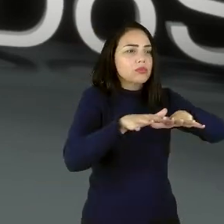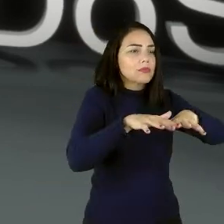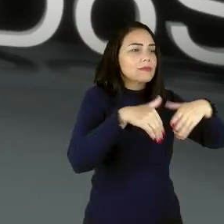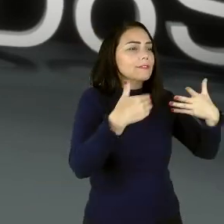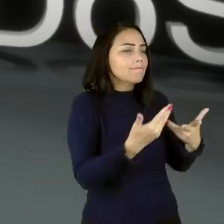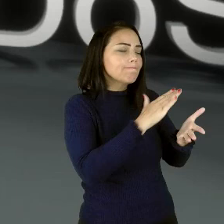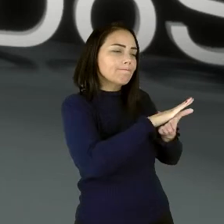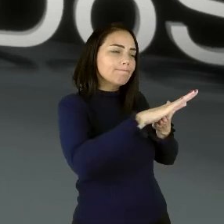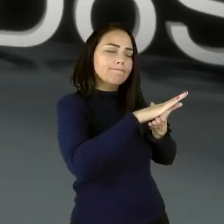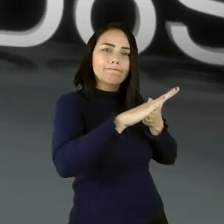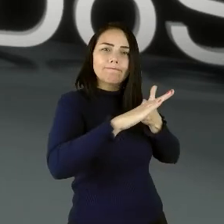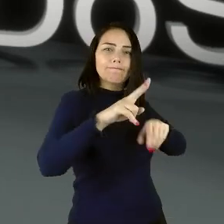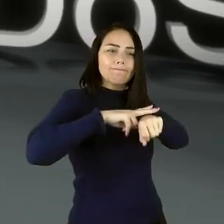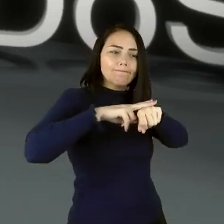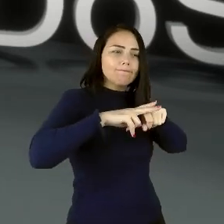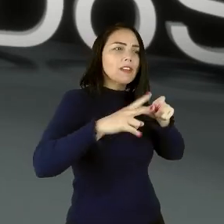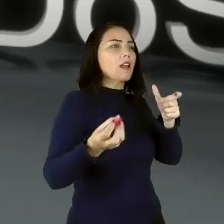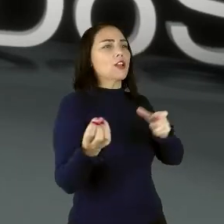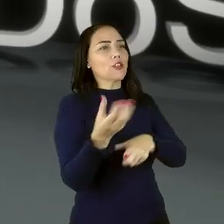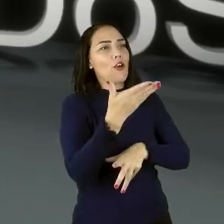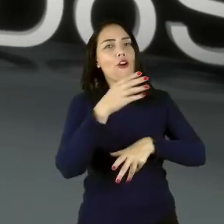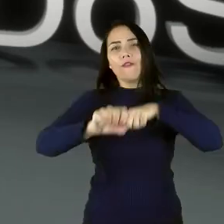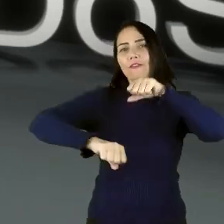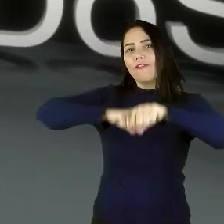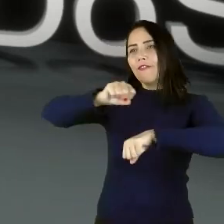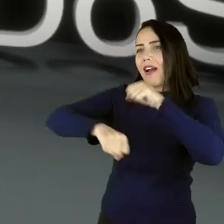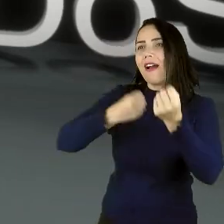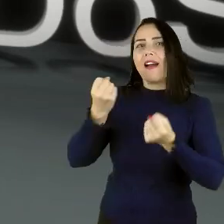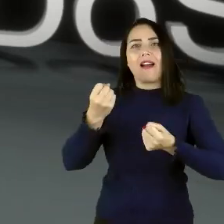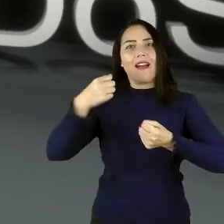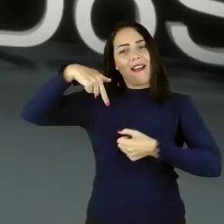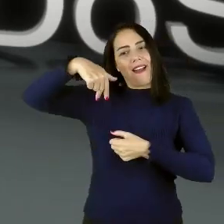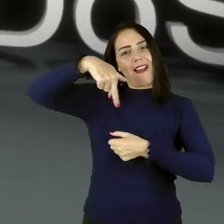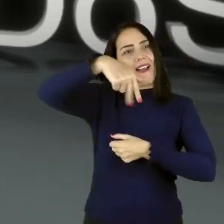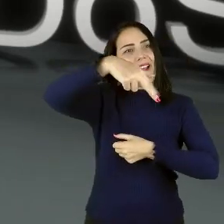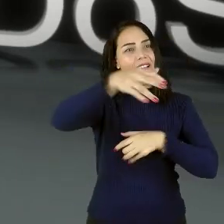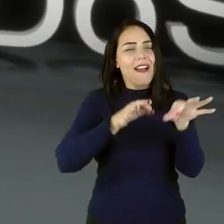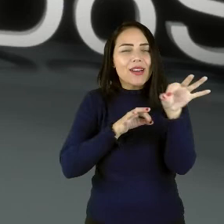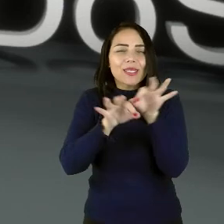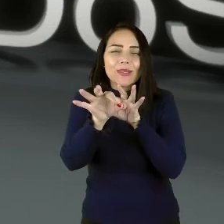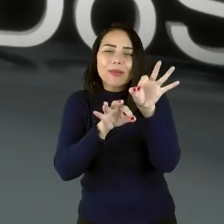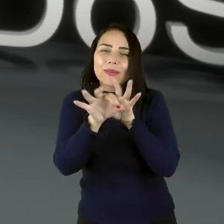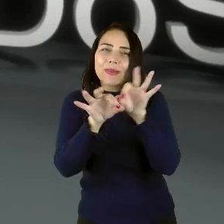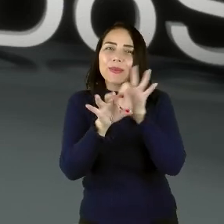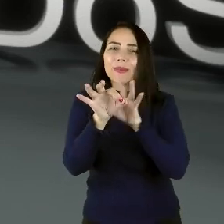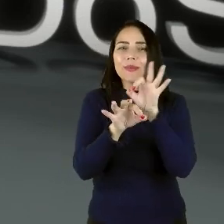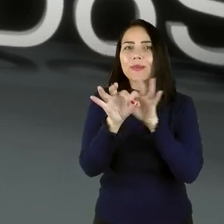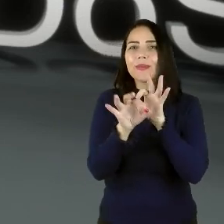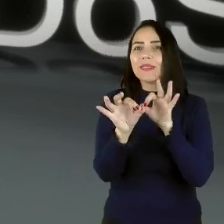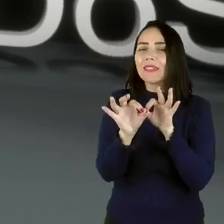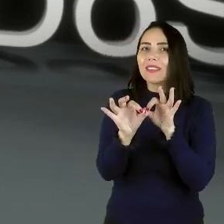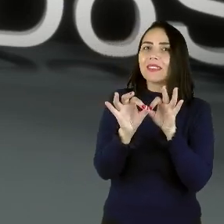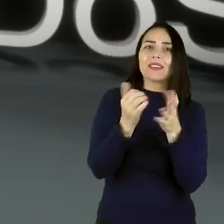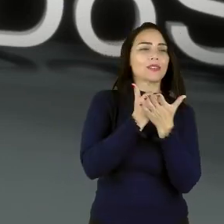A implantação de novas conexões viárias, as ciclovias e as pistas de caminhada foram projetadas para minimizar